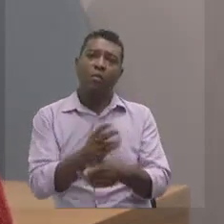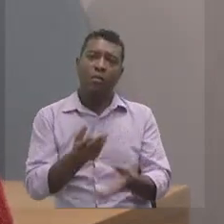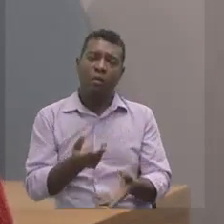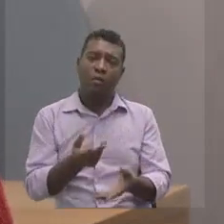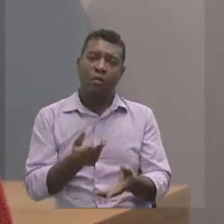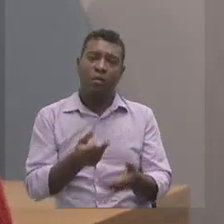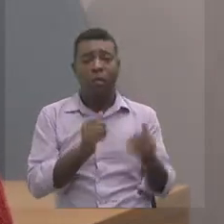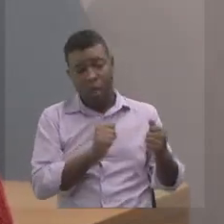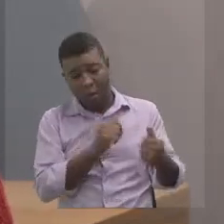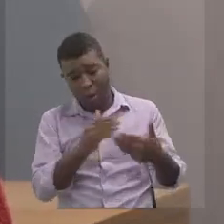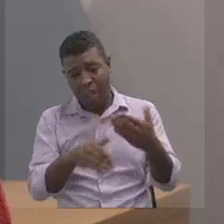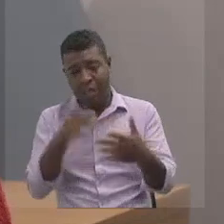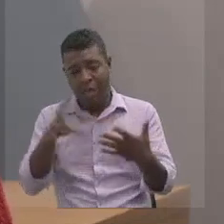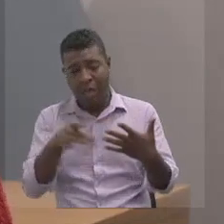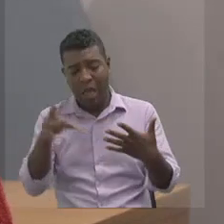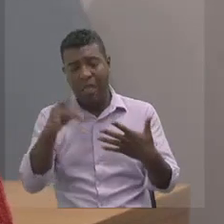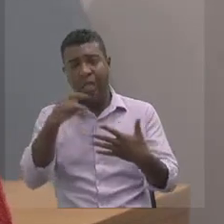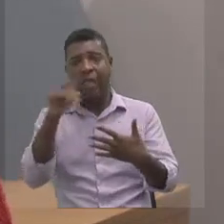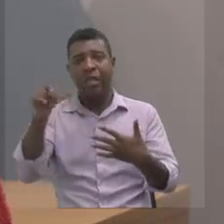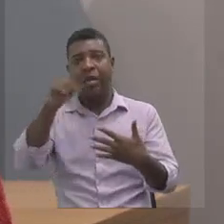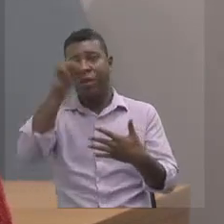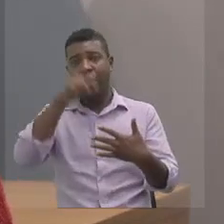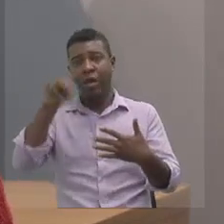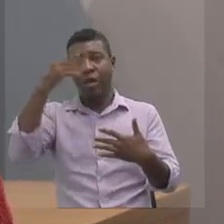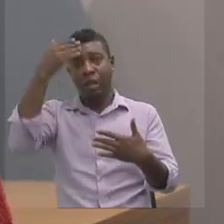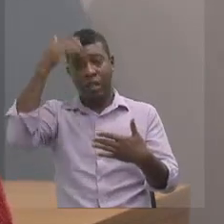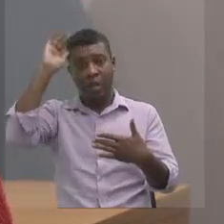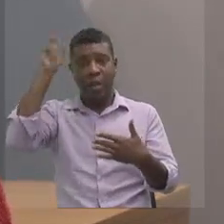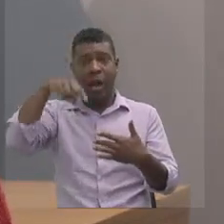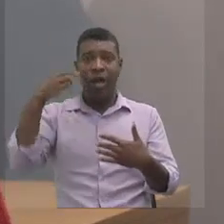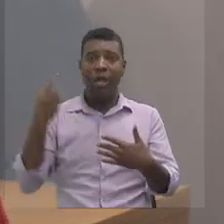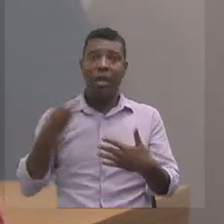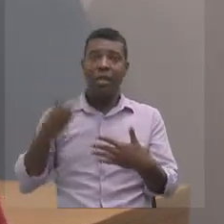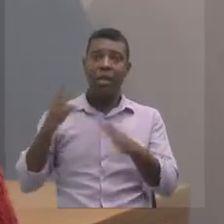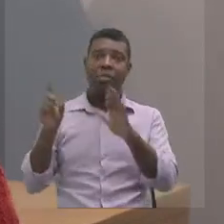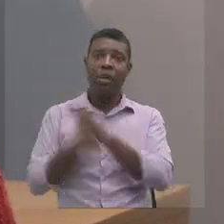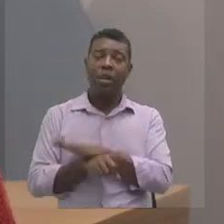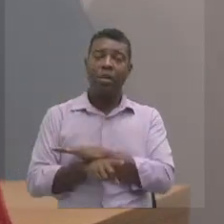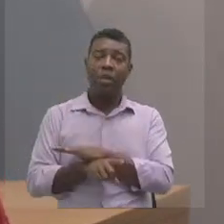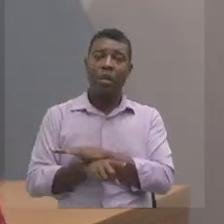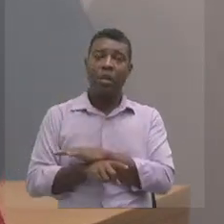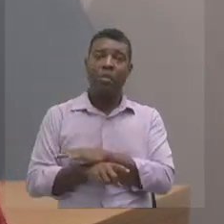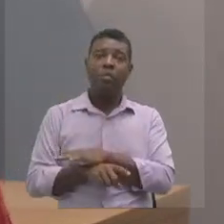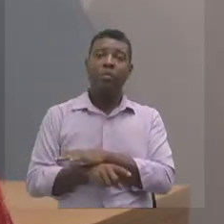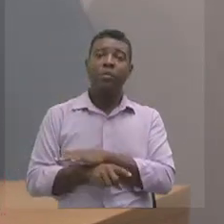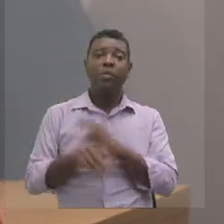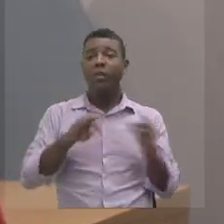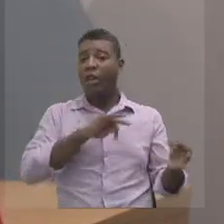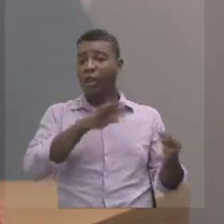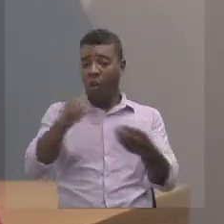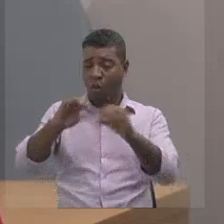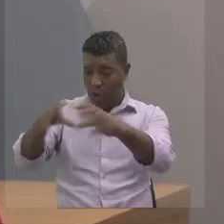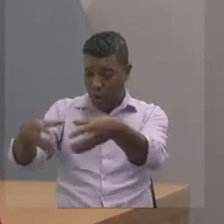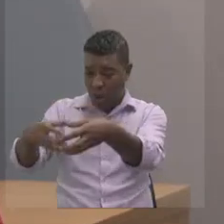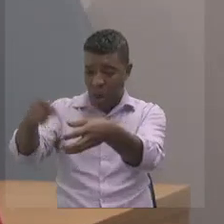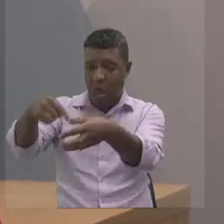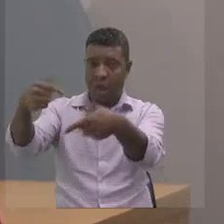Zema também desconsiderou e essa é a minha terceira pergunta é todos os trabalhadores